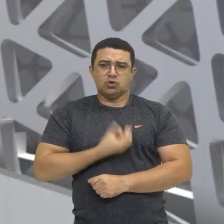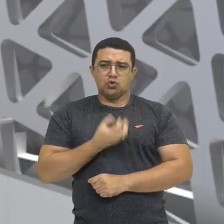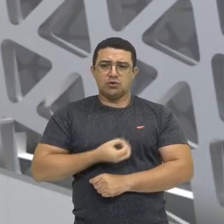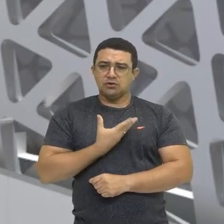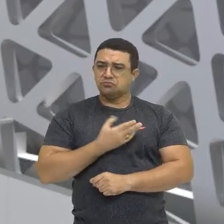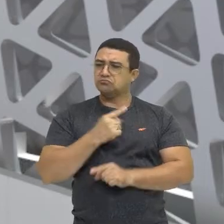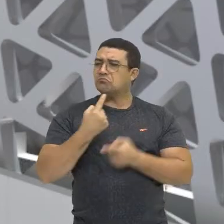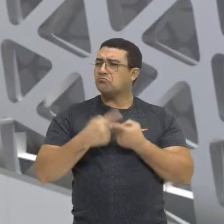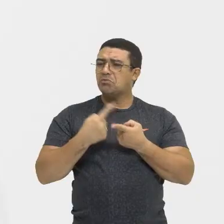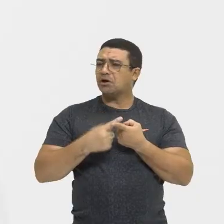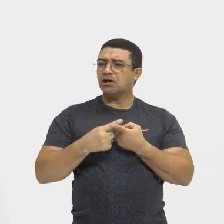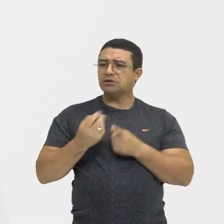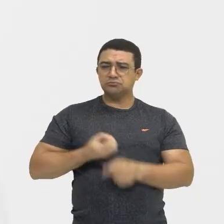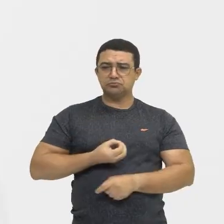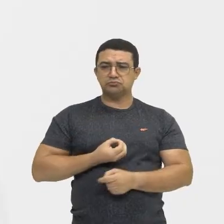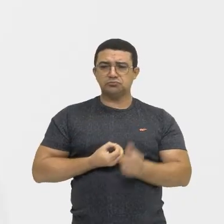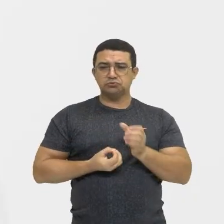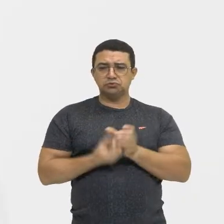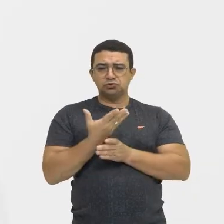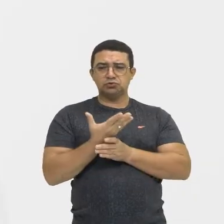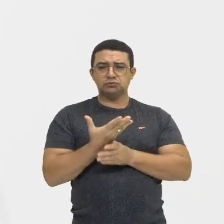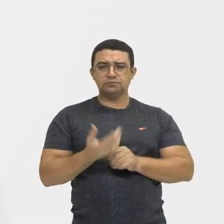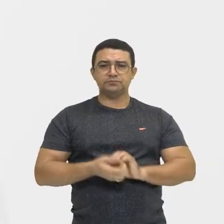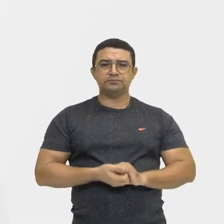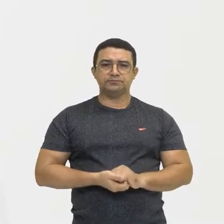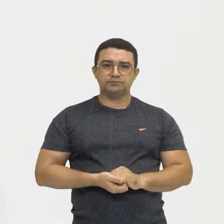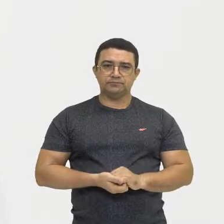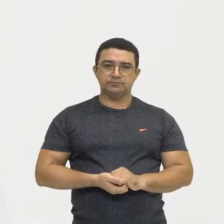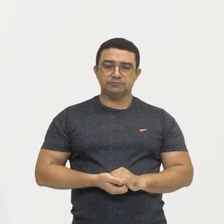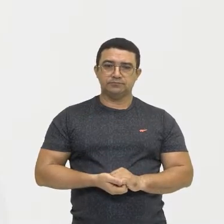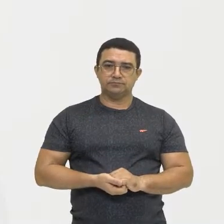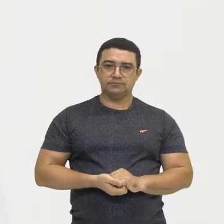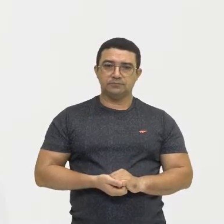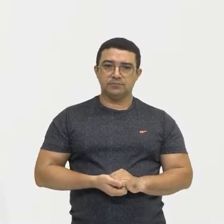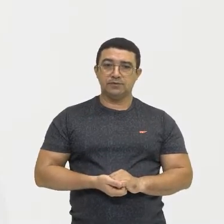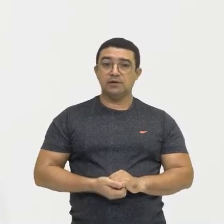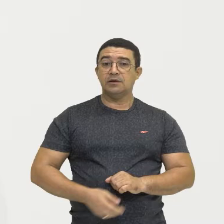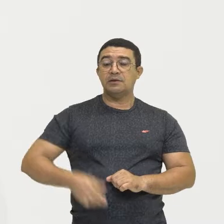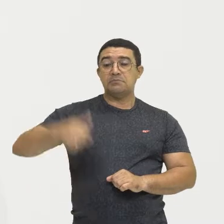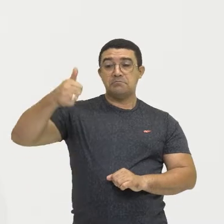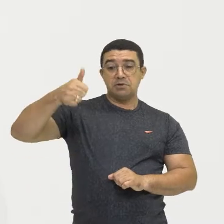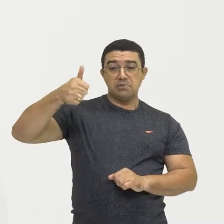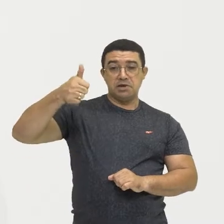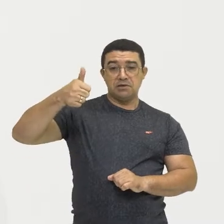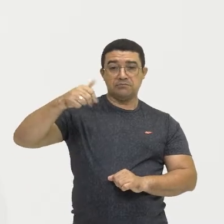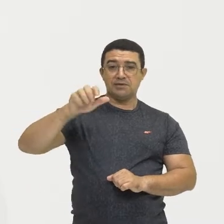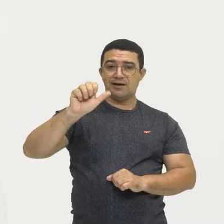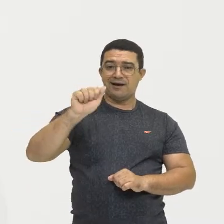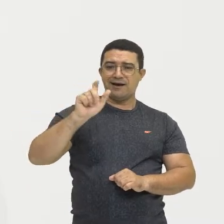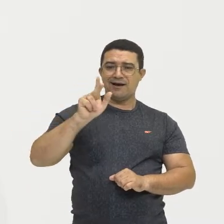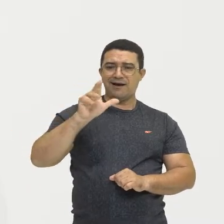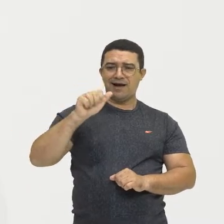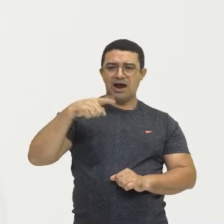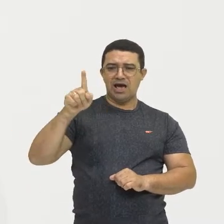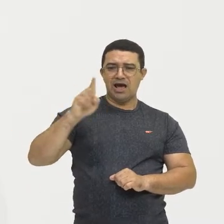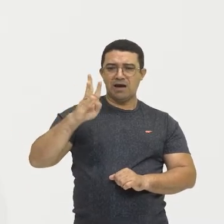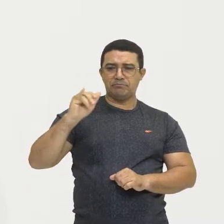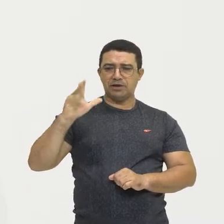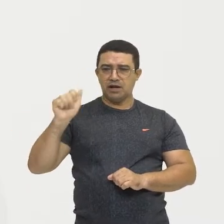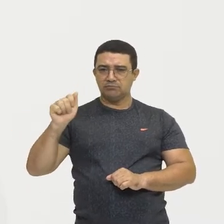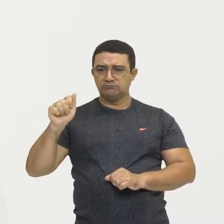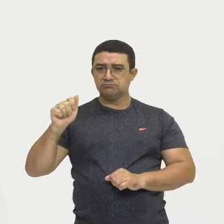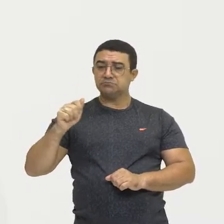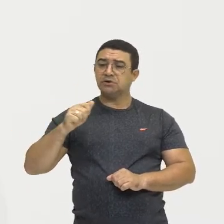ele surgiu. Vamos lá, vamos conhecer. Olha aí, a primeira é a tese arábica. Essa tese diz